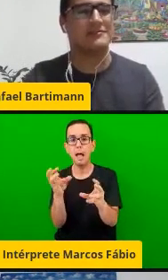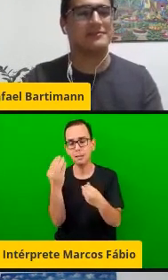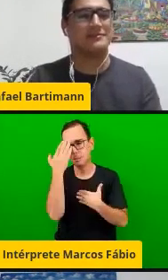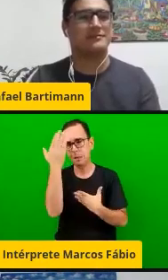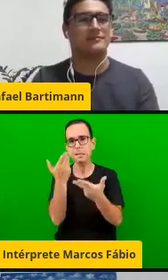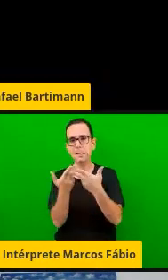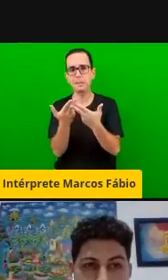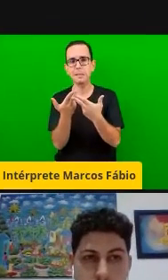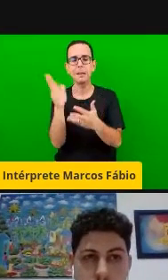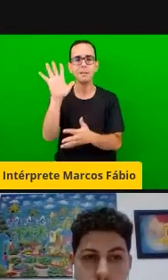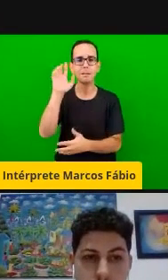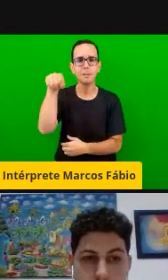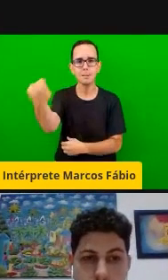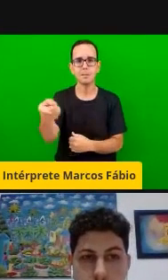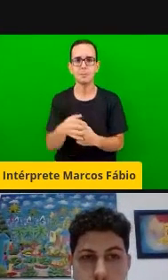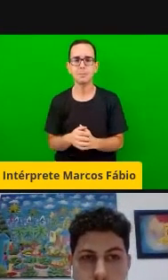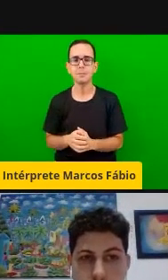próxima.